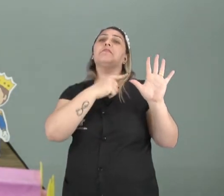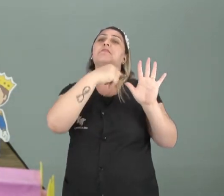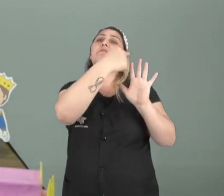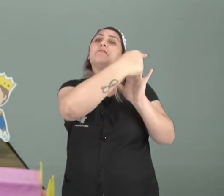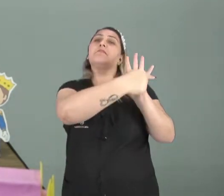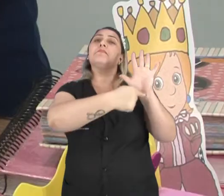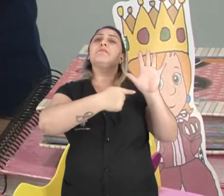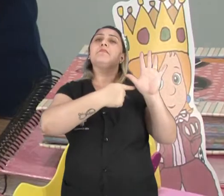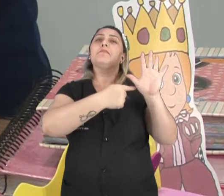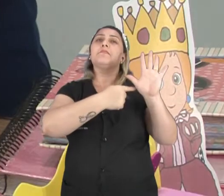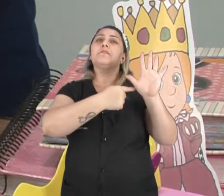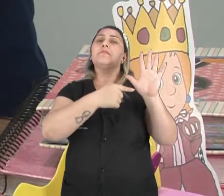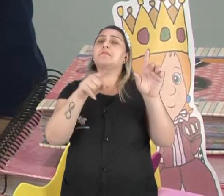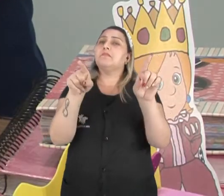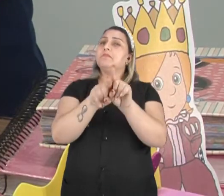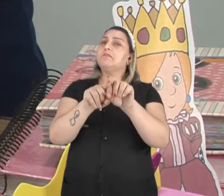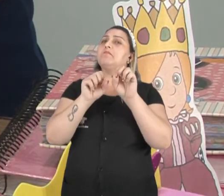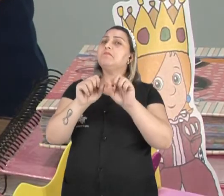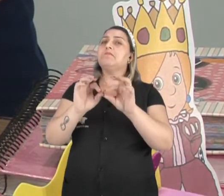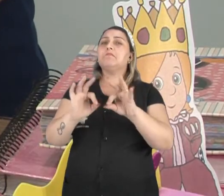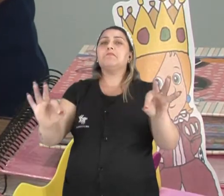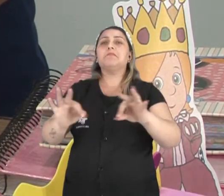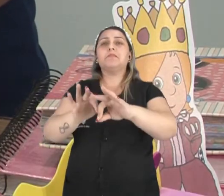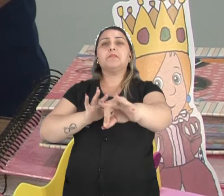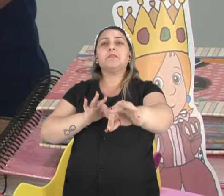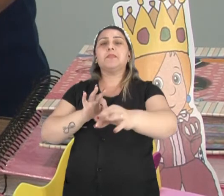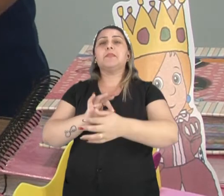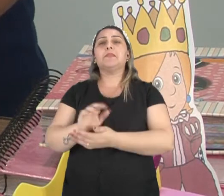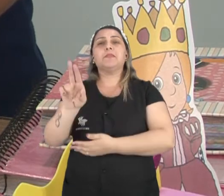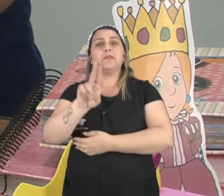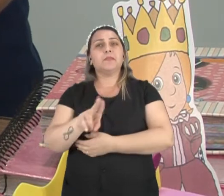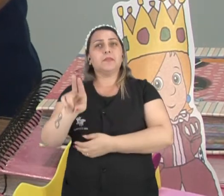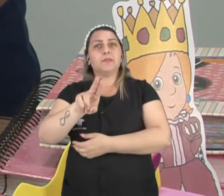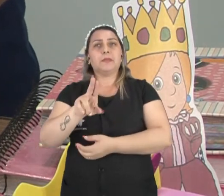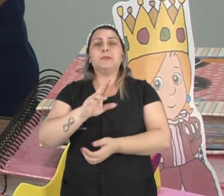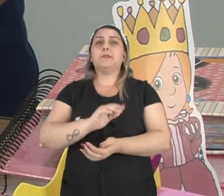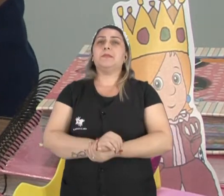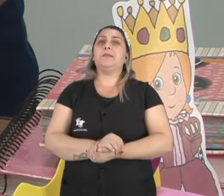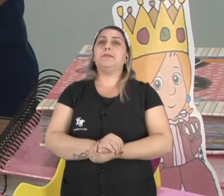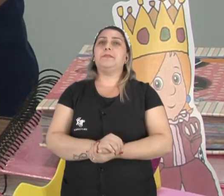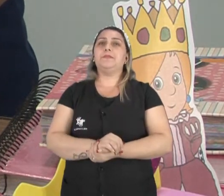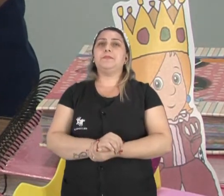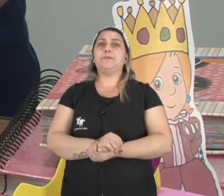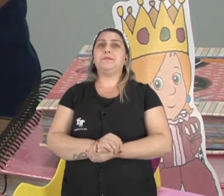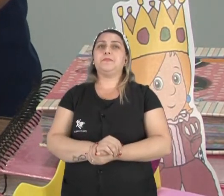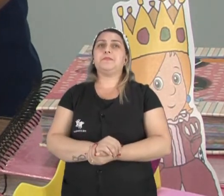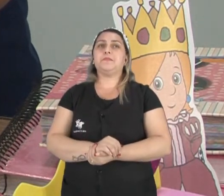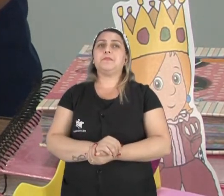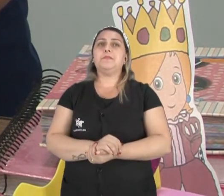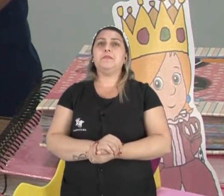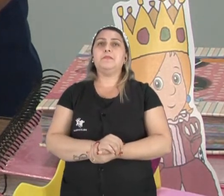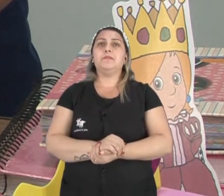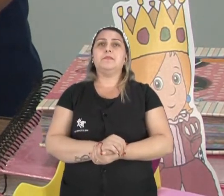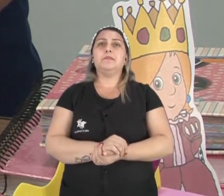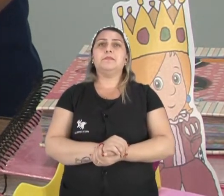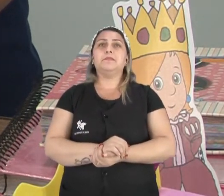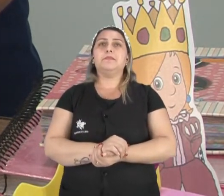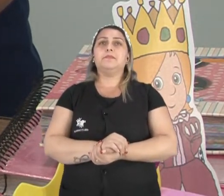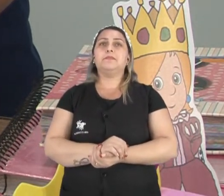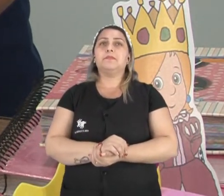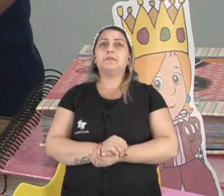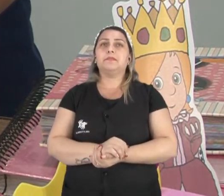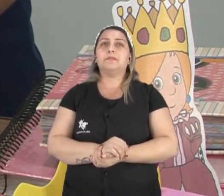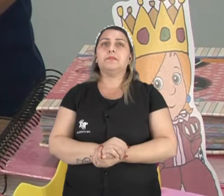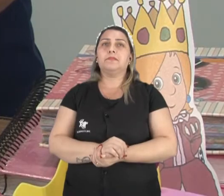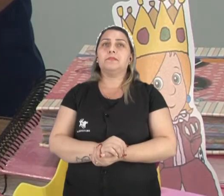mão bem esticada, nós também podemos utilizá-la para tirar o quê? Medidas. A